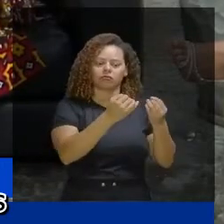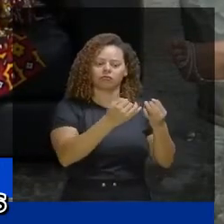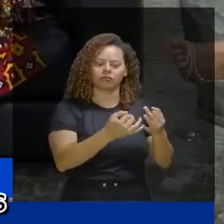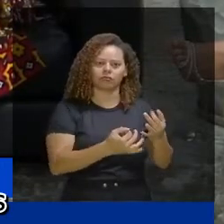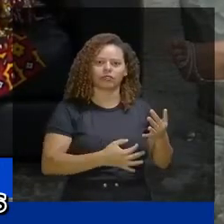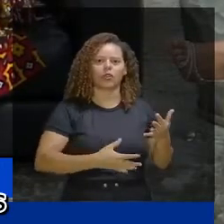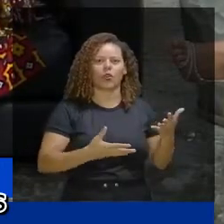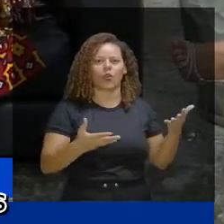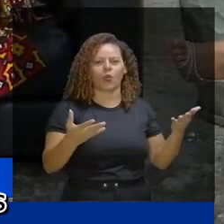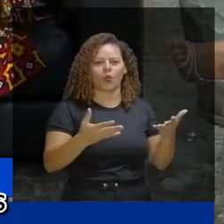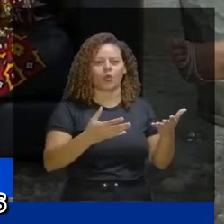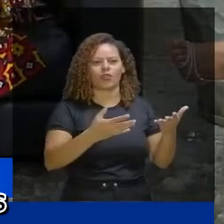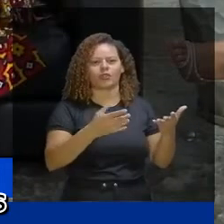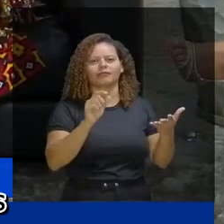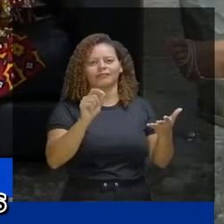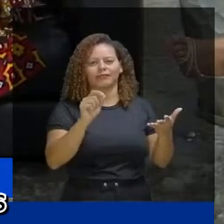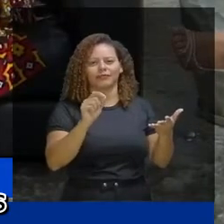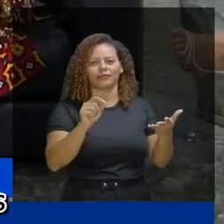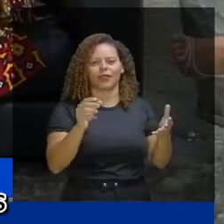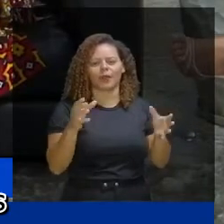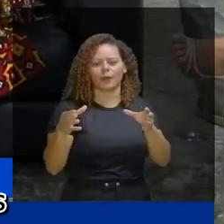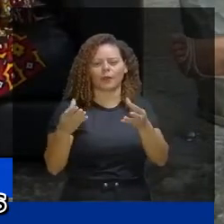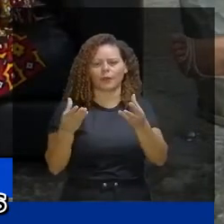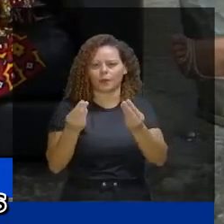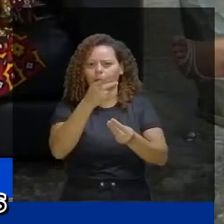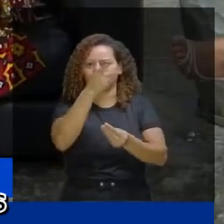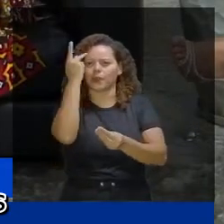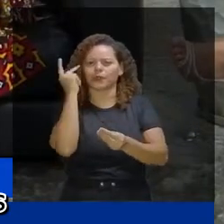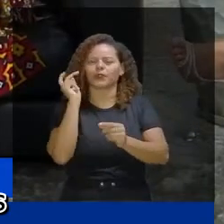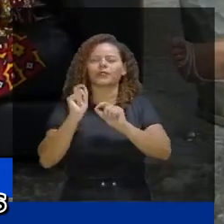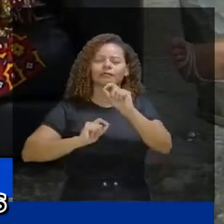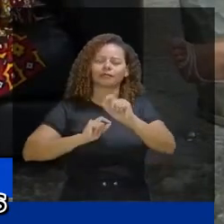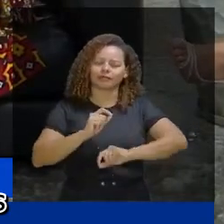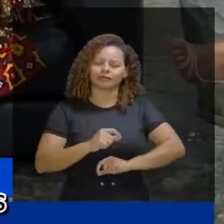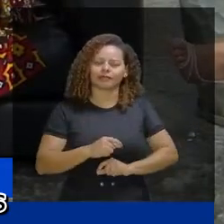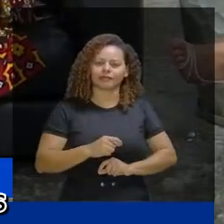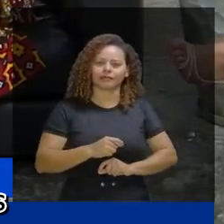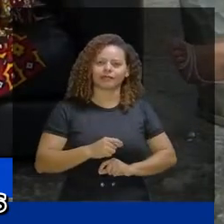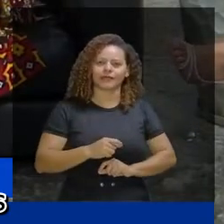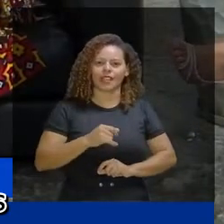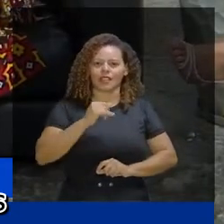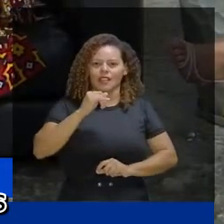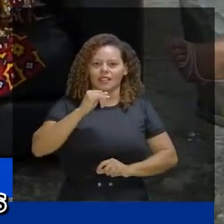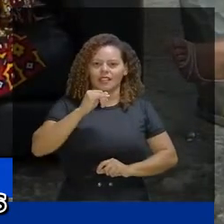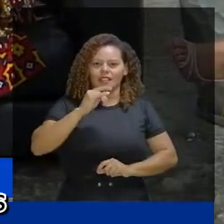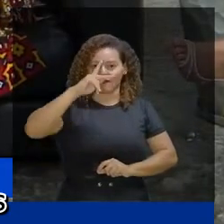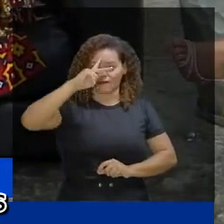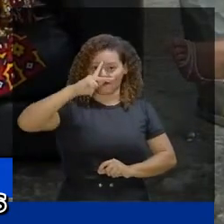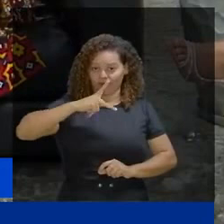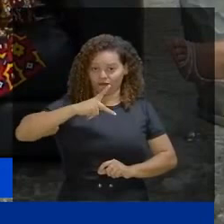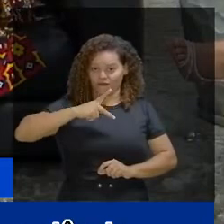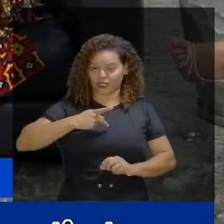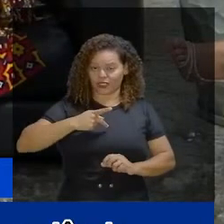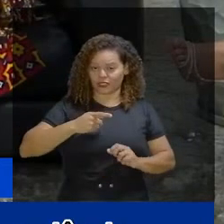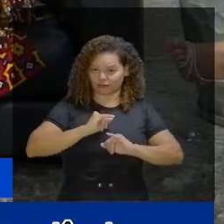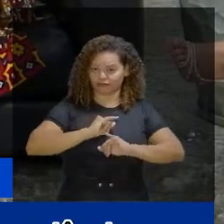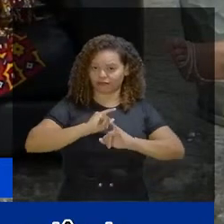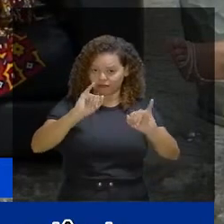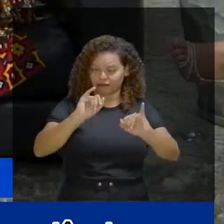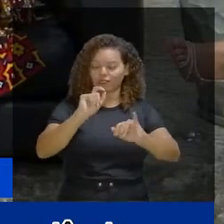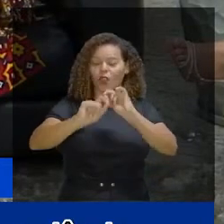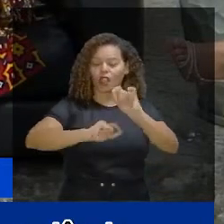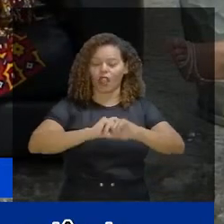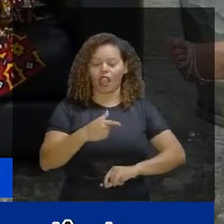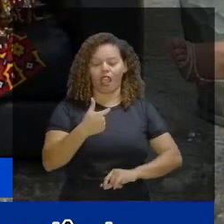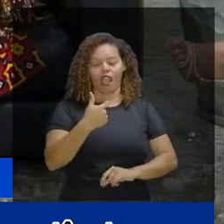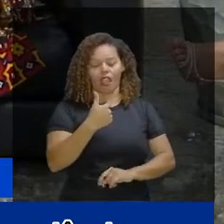muitas pessoas se declaram negras sem ser negras para receber algum benefício. Hoje está na moda,